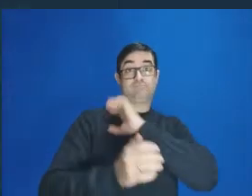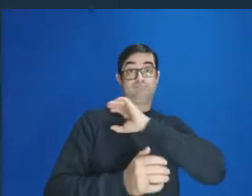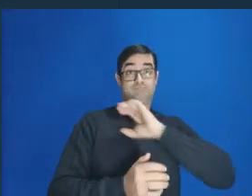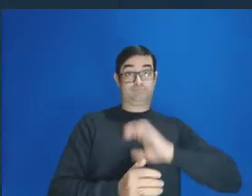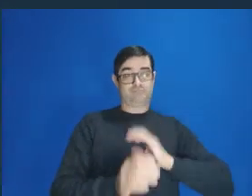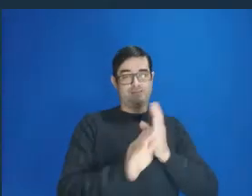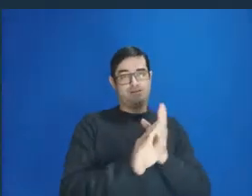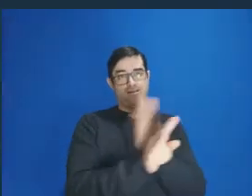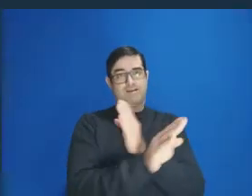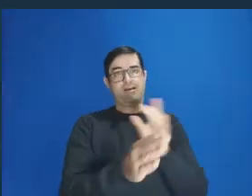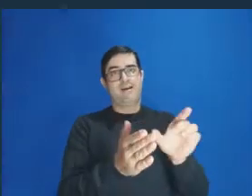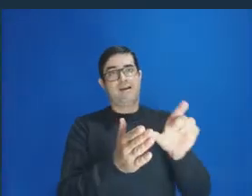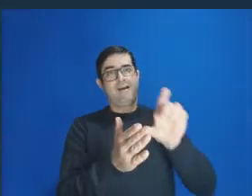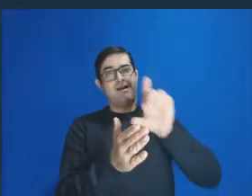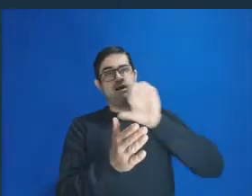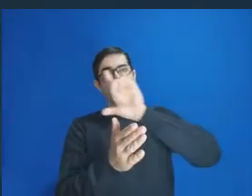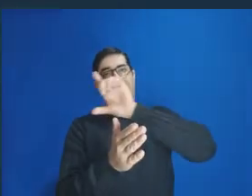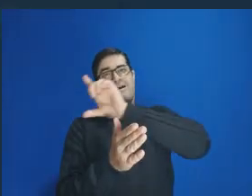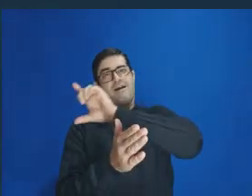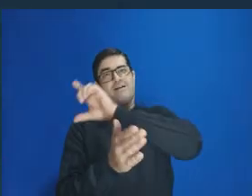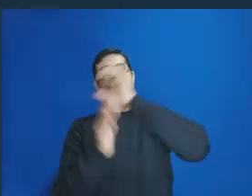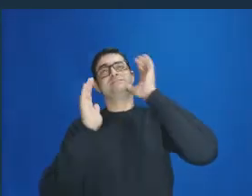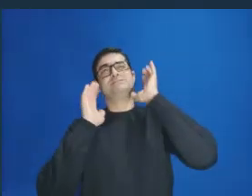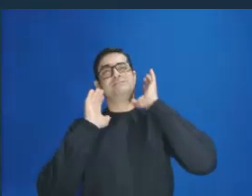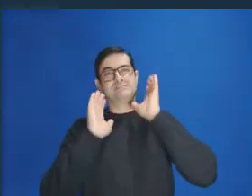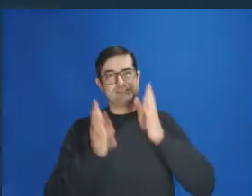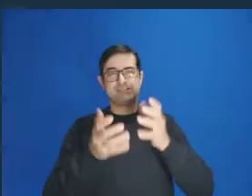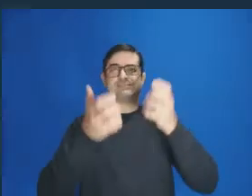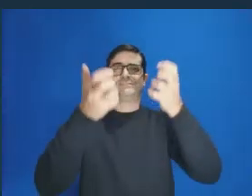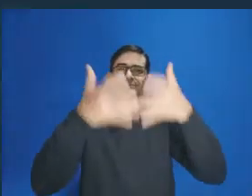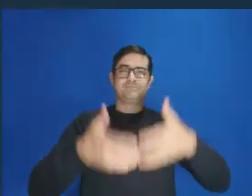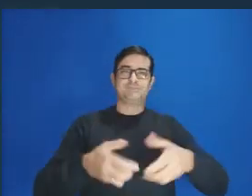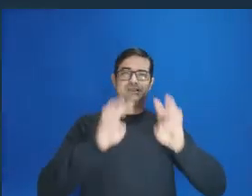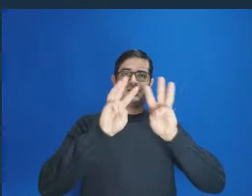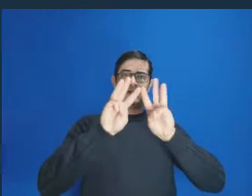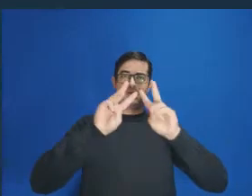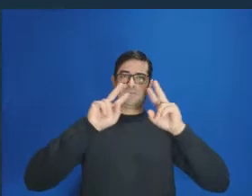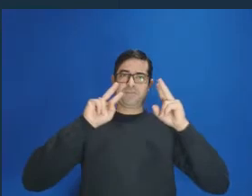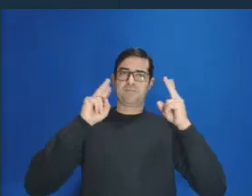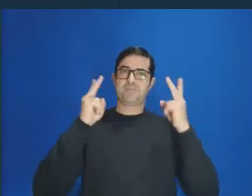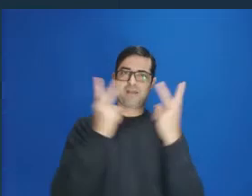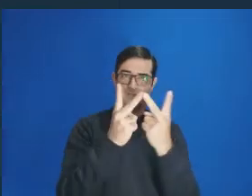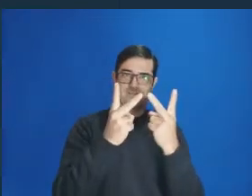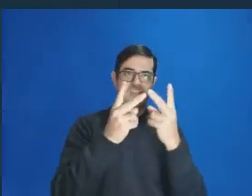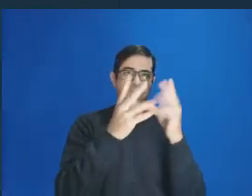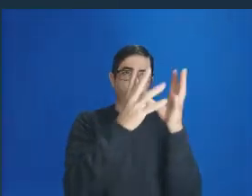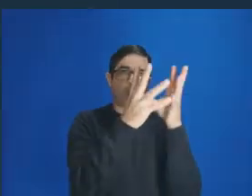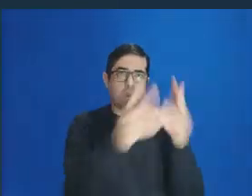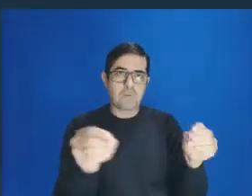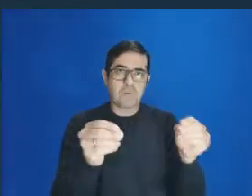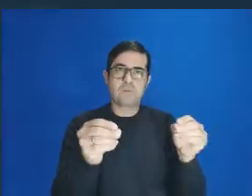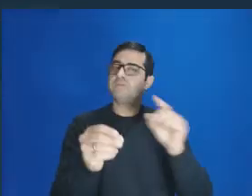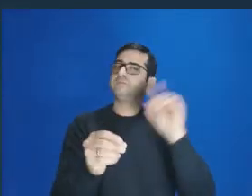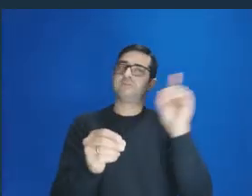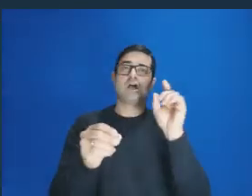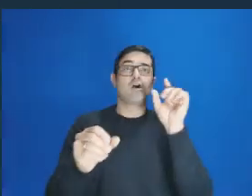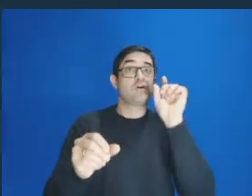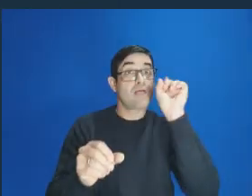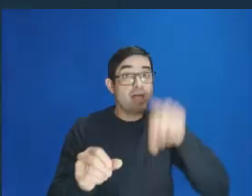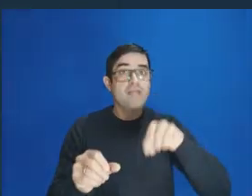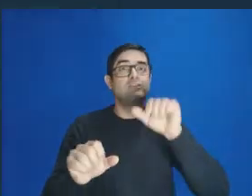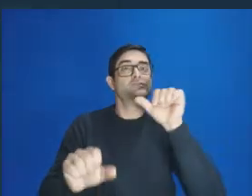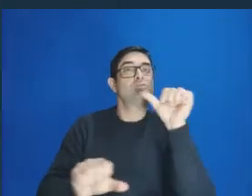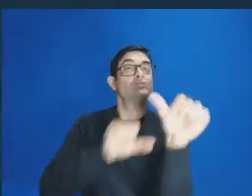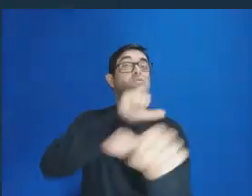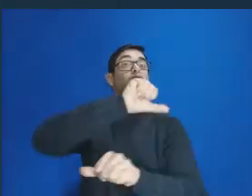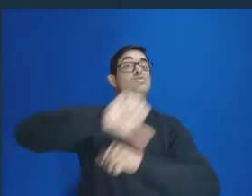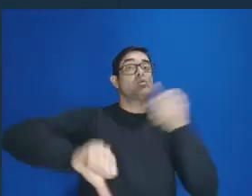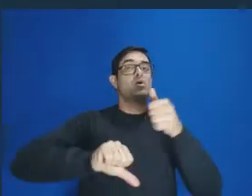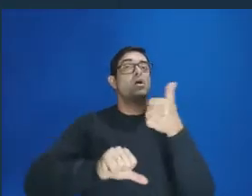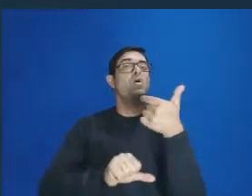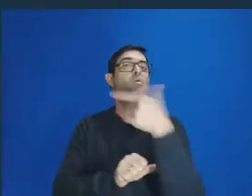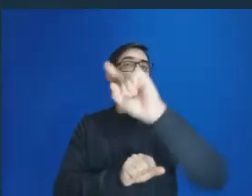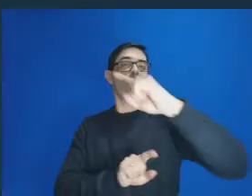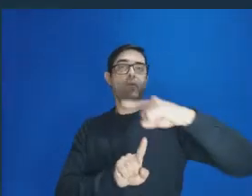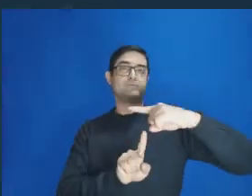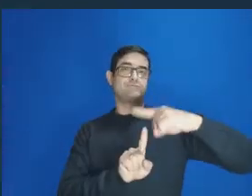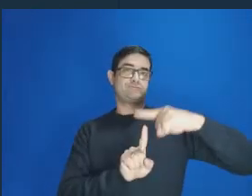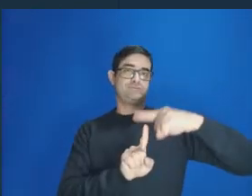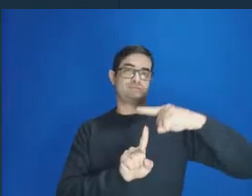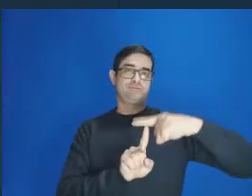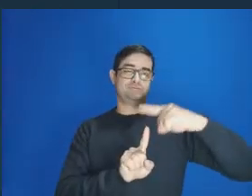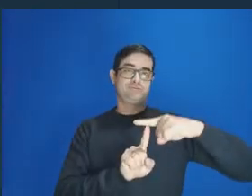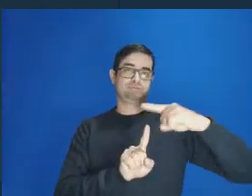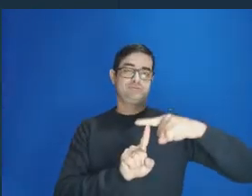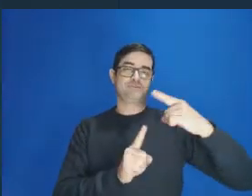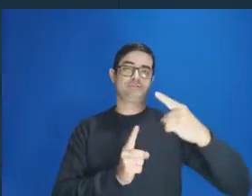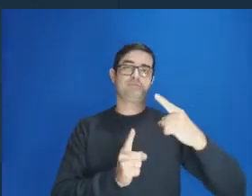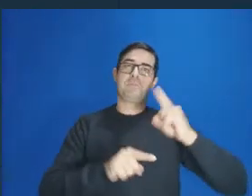Então, muito antes de Cristo já havia essa ideia de que não se podia destruir a matéria, mas transformá-la de um